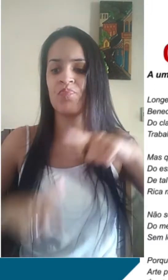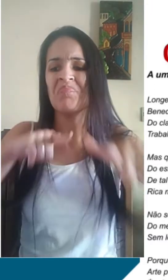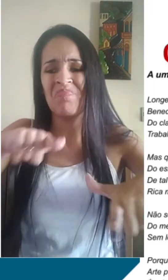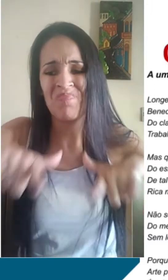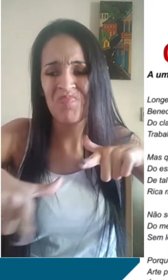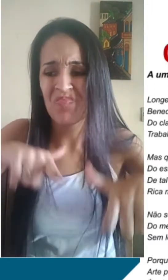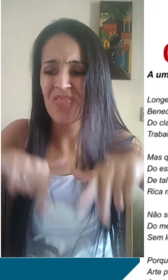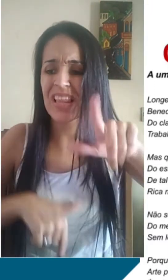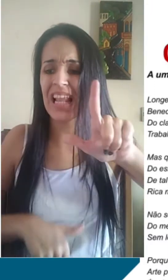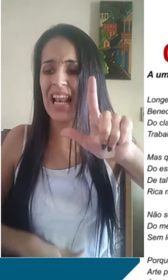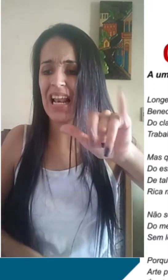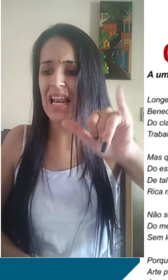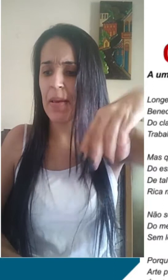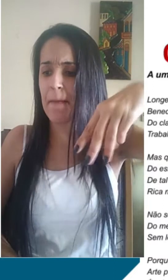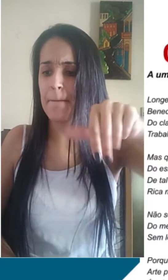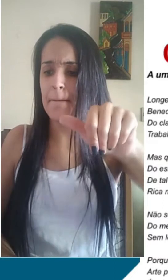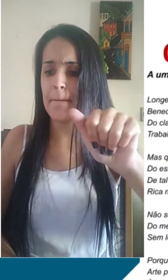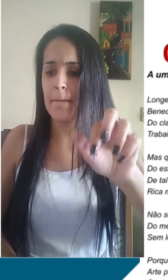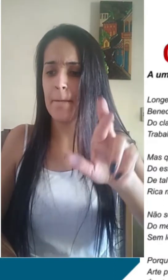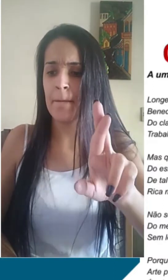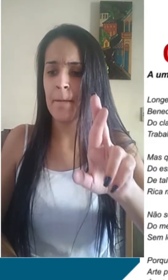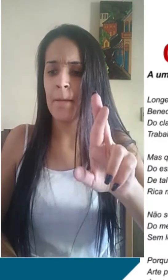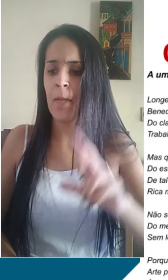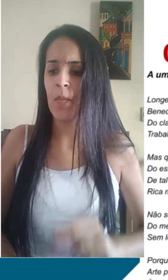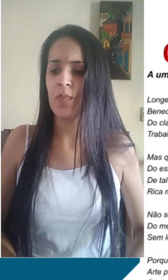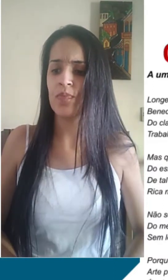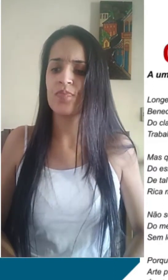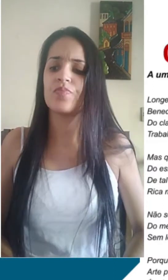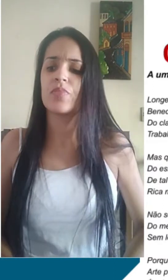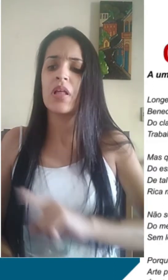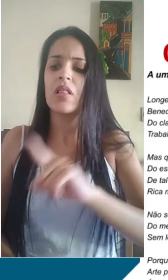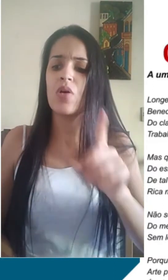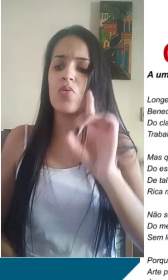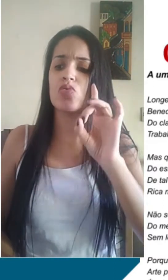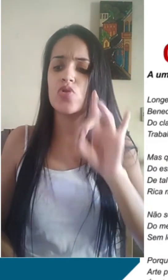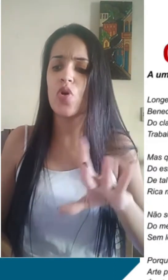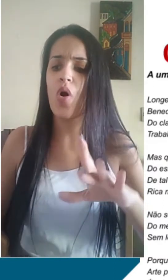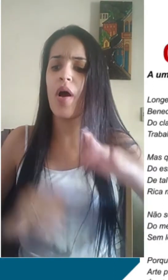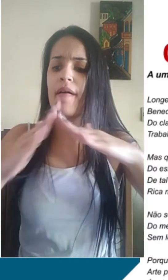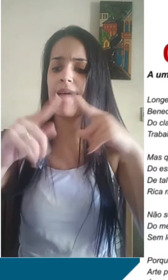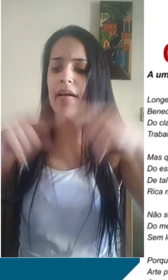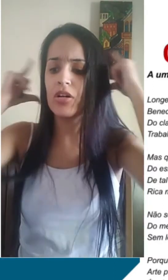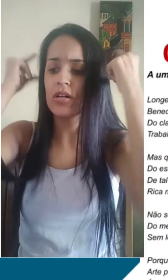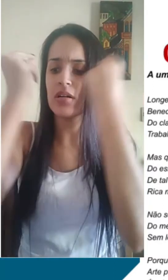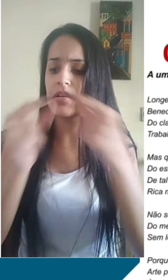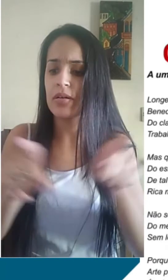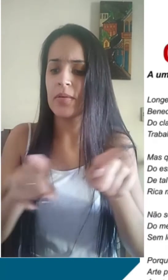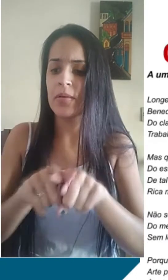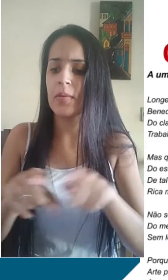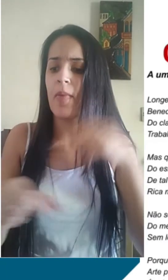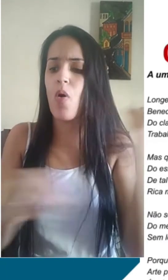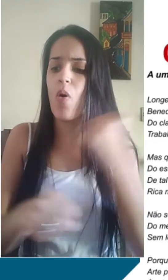E 3, por fim, o ofício de escrever um soneto é comparado ao ofício de quem constrói um